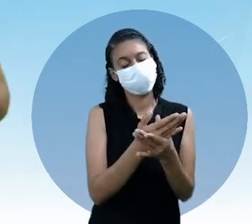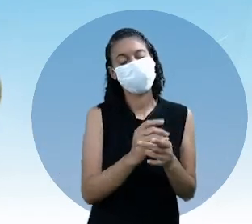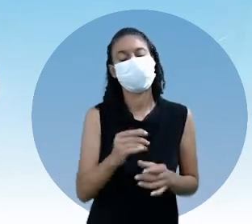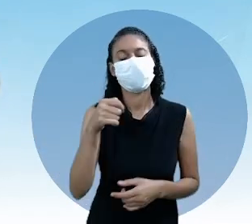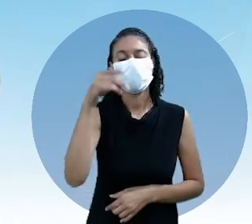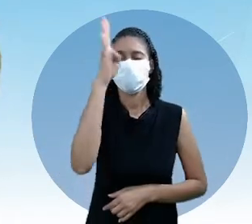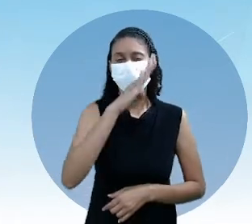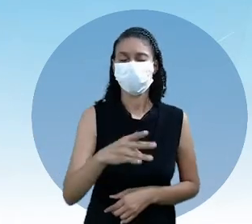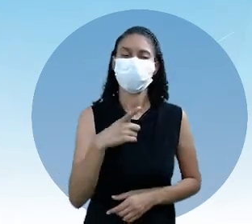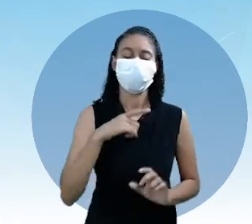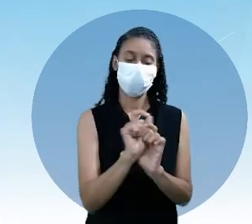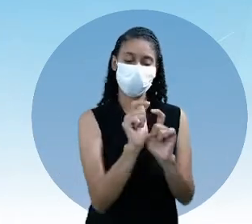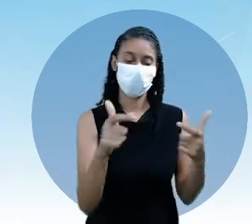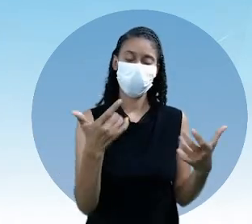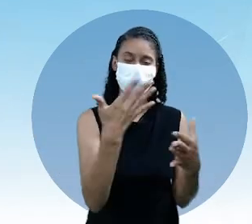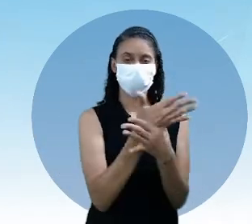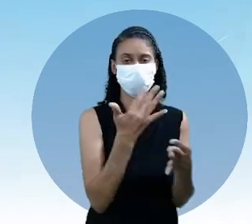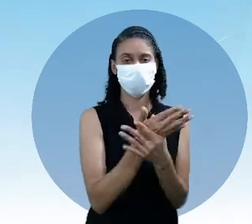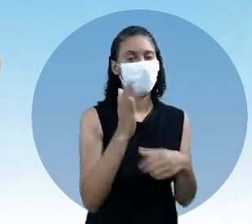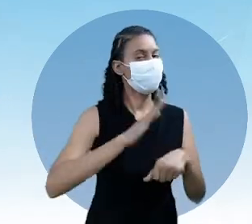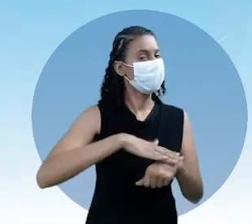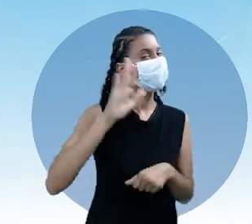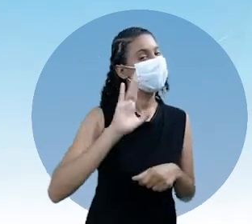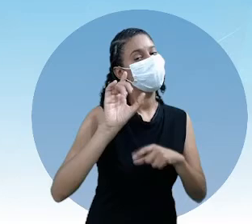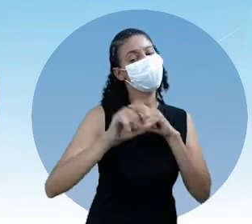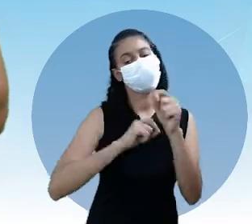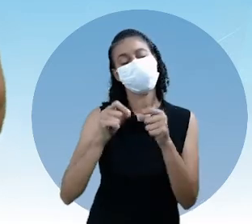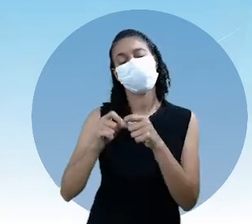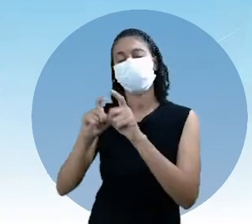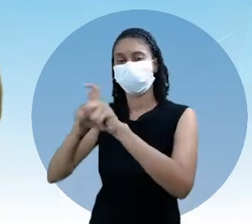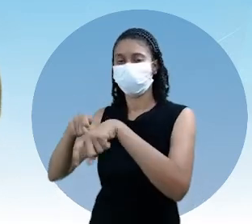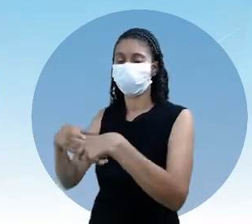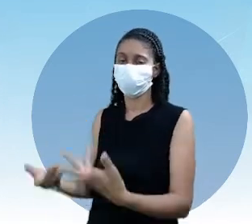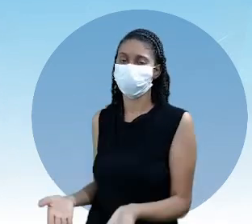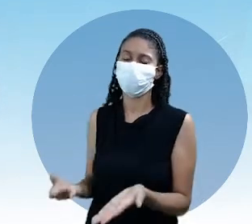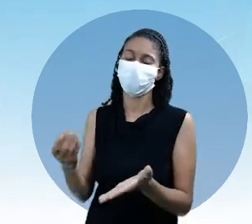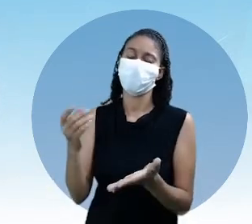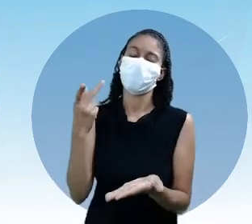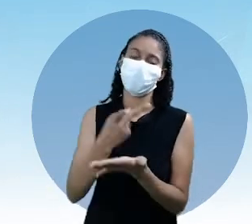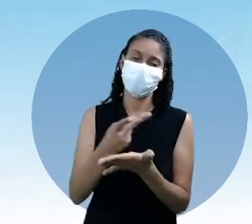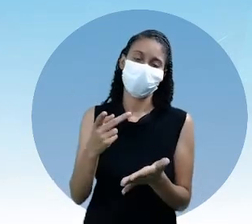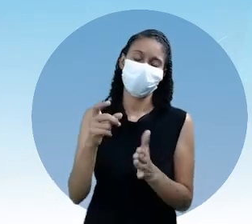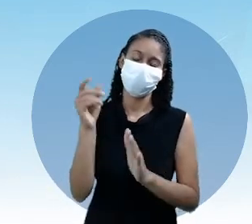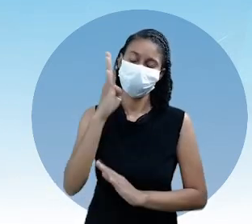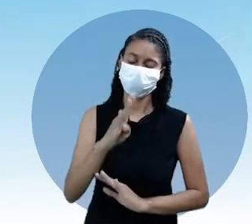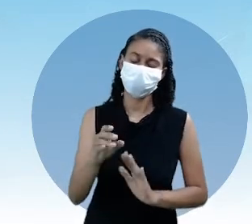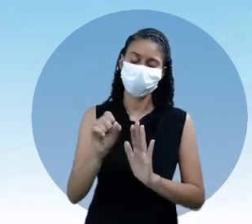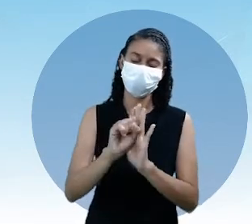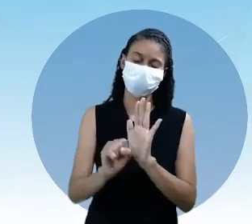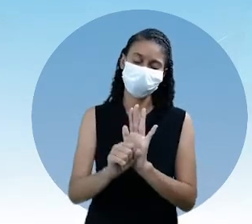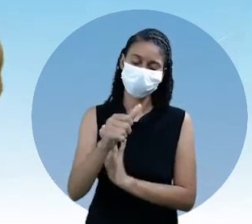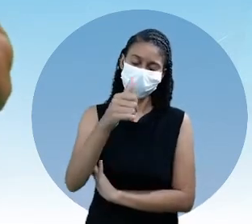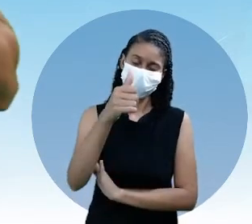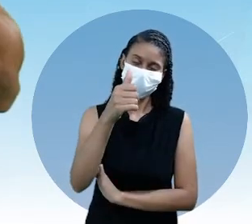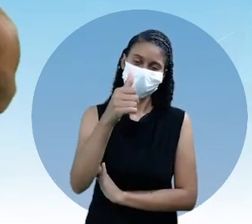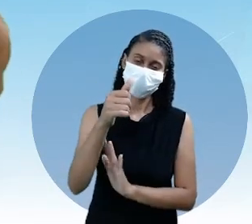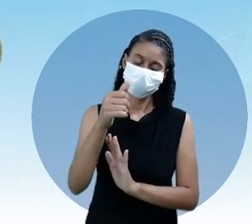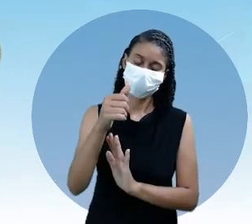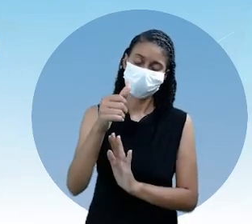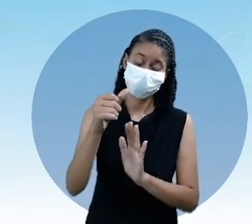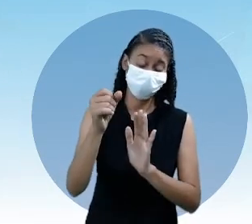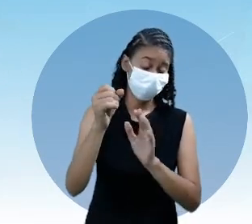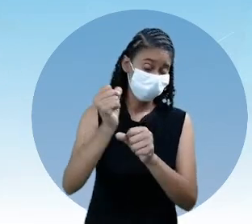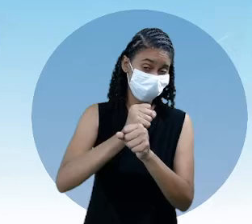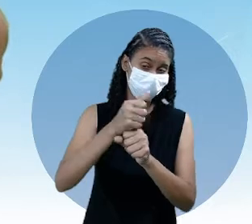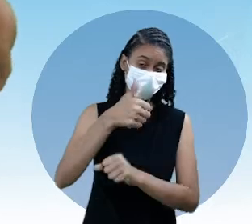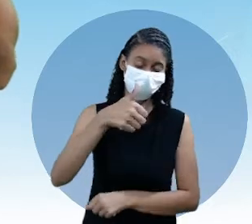urbana maior do que uma população rural, ela vai se dar na década de 70. Bem, então a gente pode